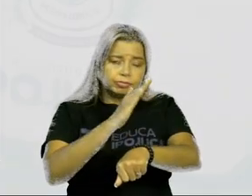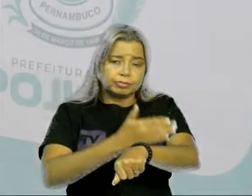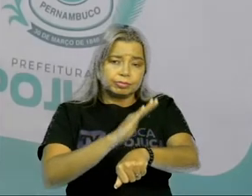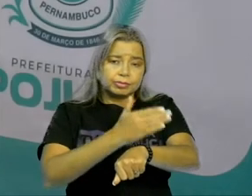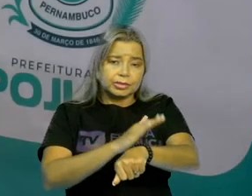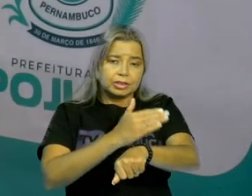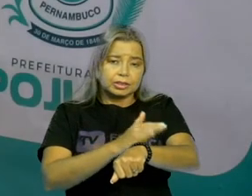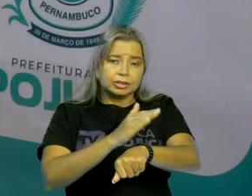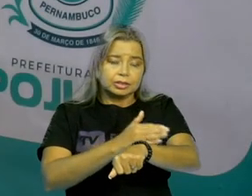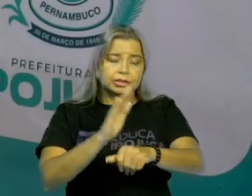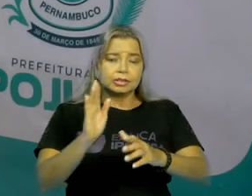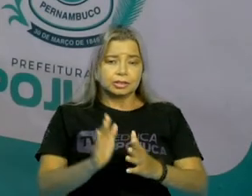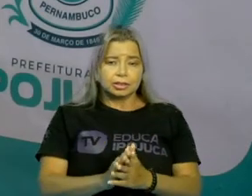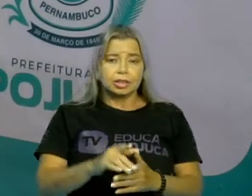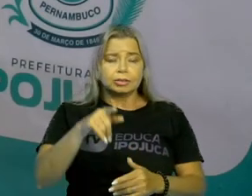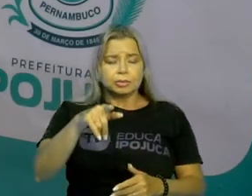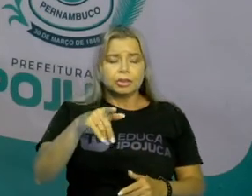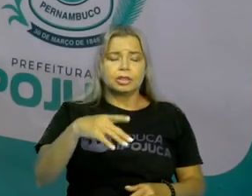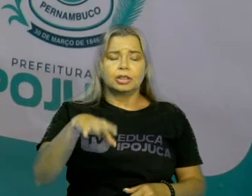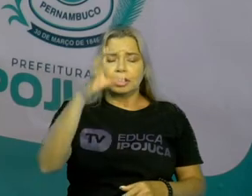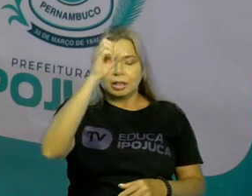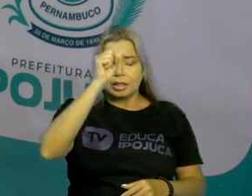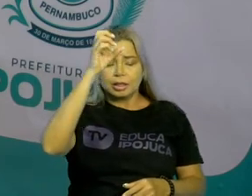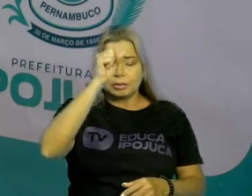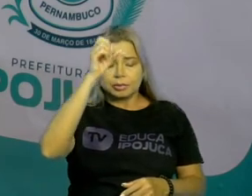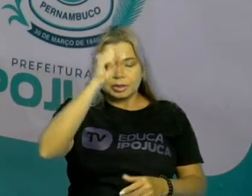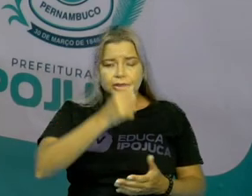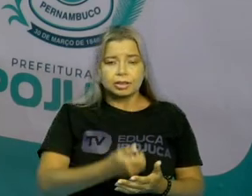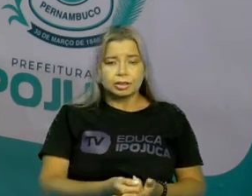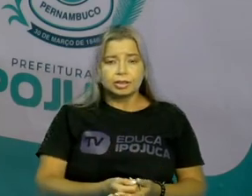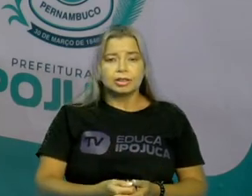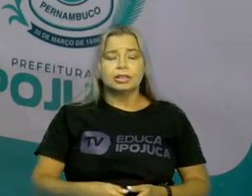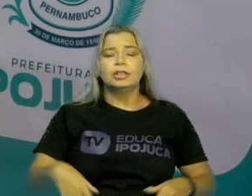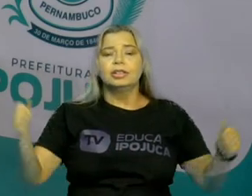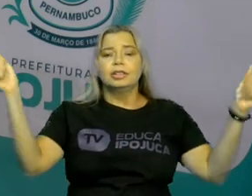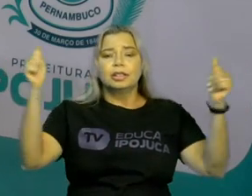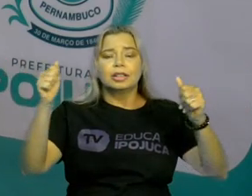treinamento para entender um pouco mais das artes visuais.